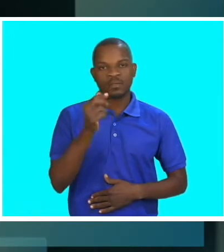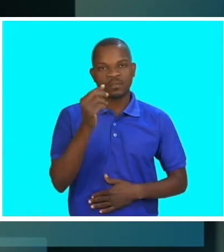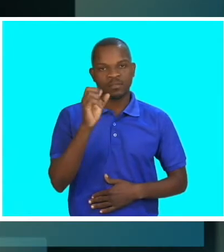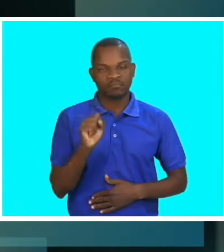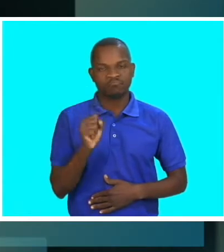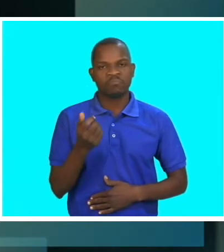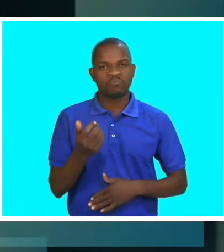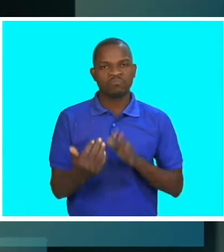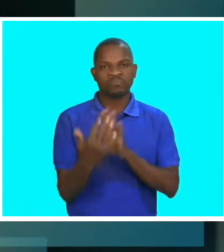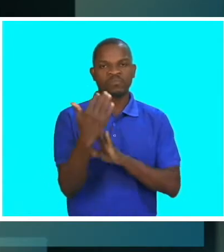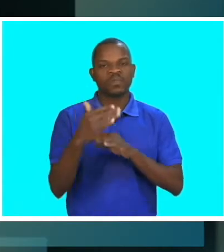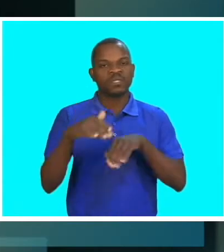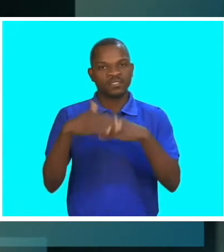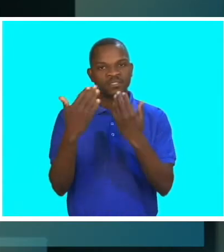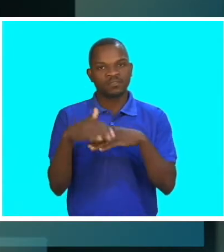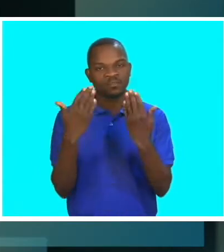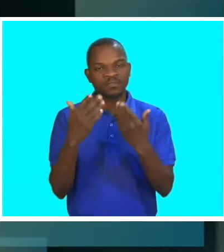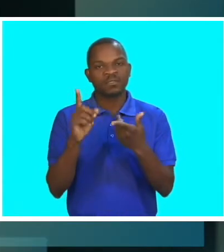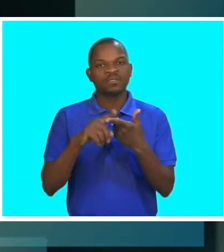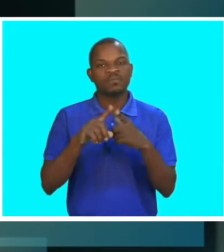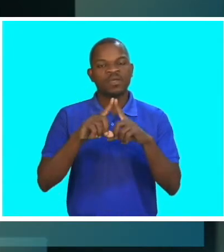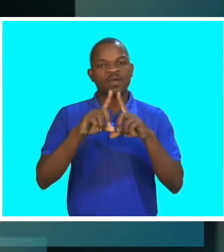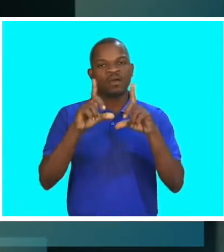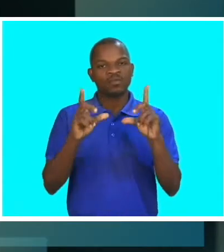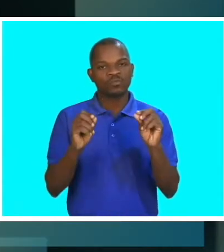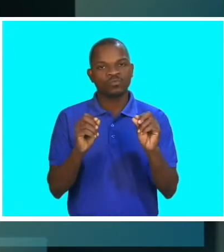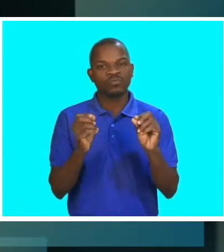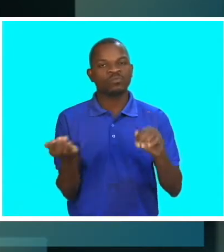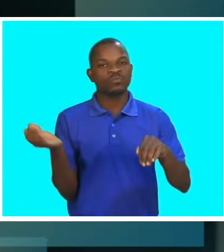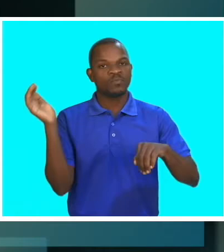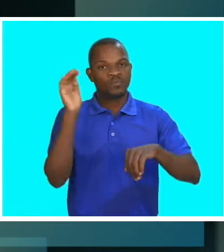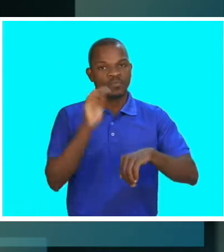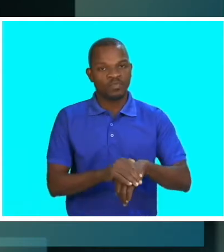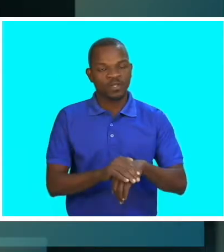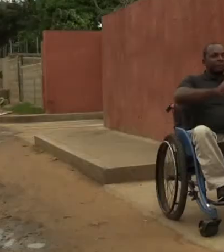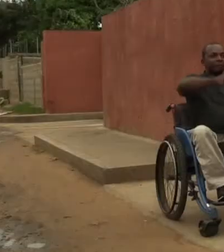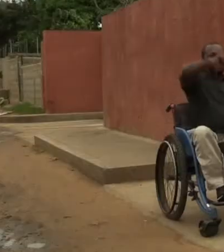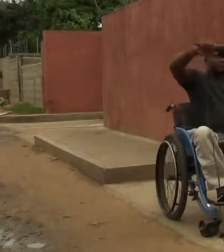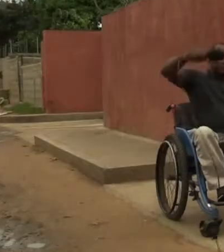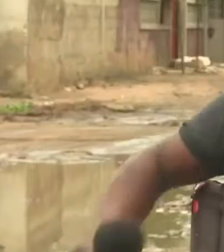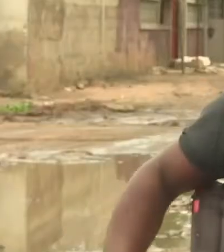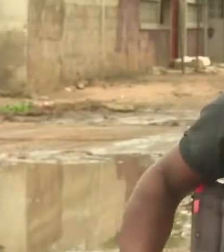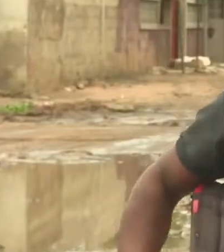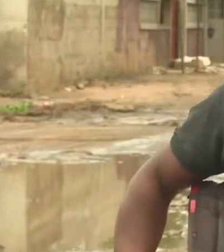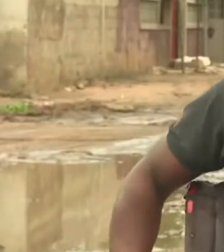e tudo sobra o seu nível académico sobre o curso sobre todos